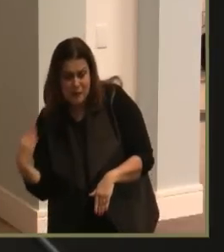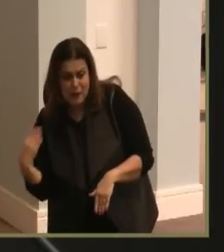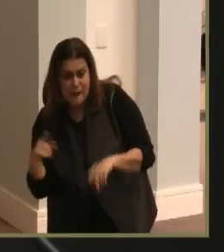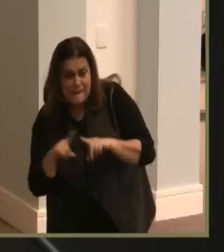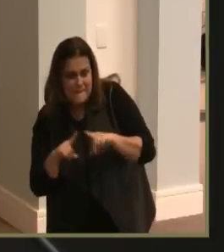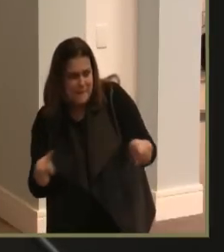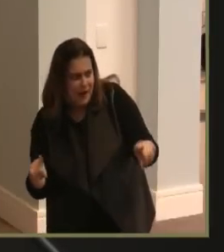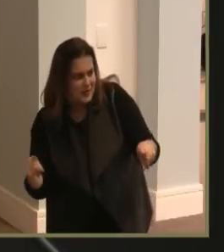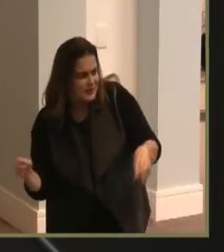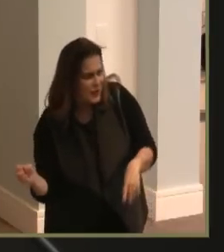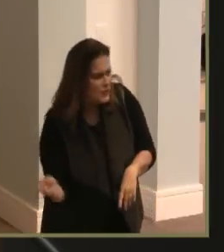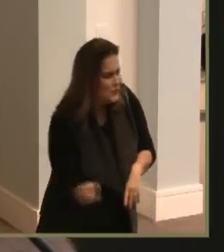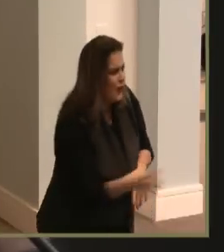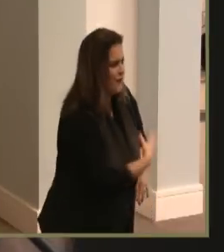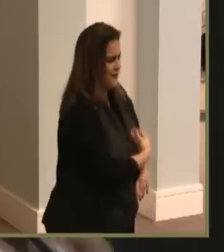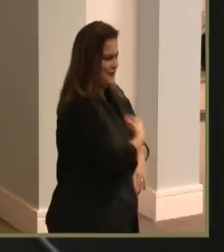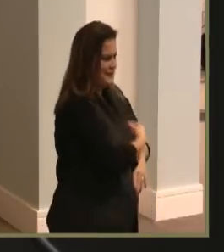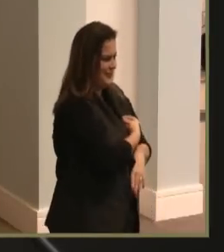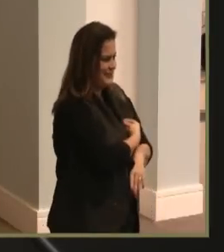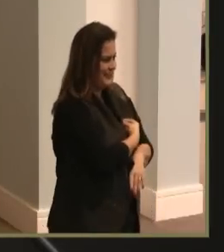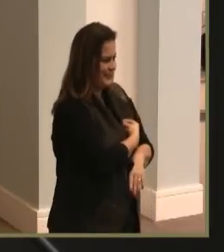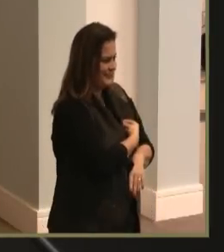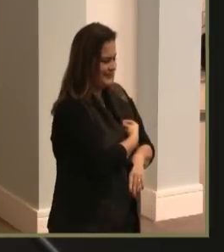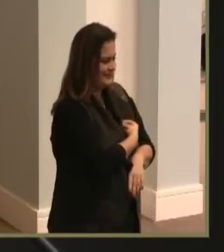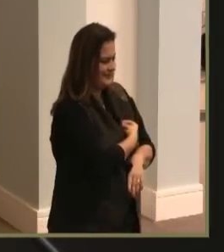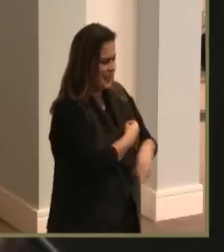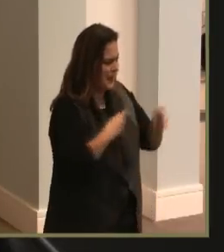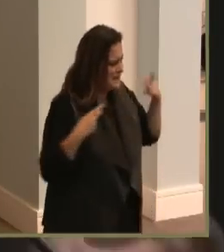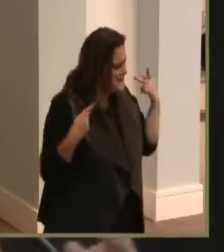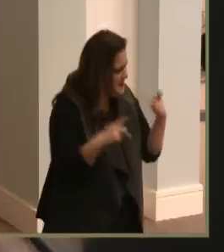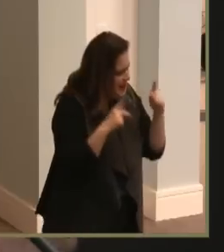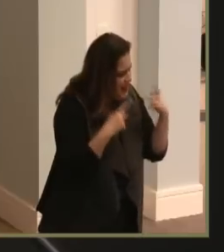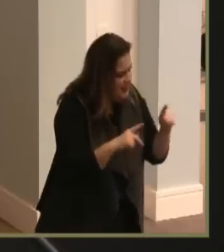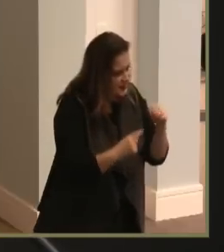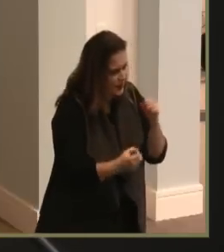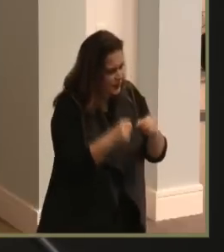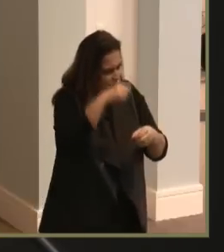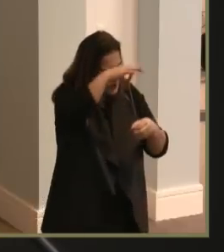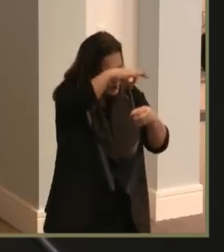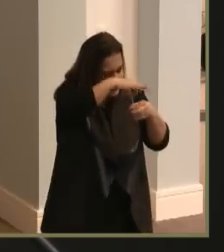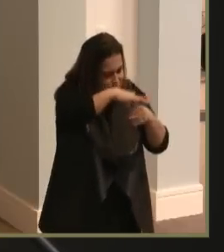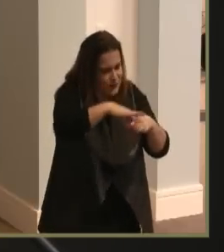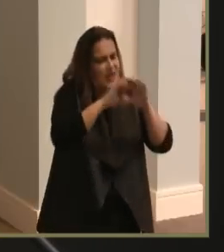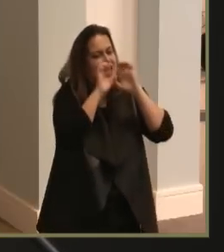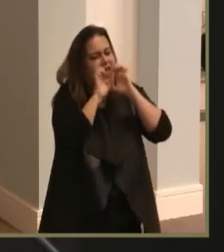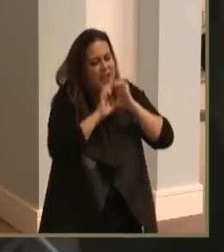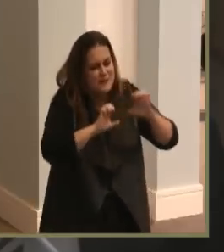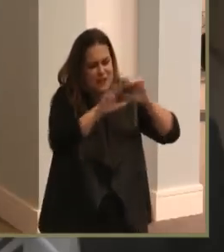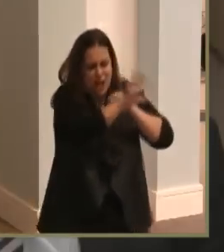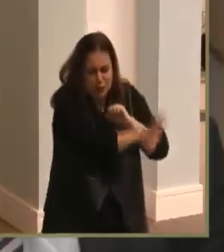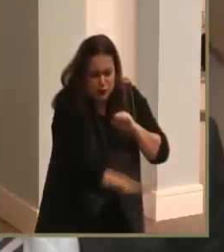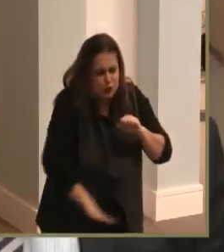e maravilhoso ciclo, que é o ciclo da vida, da pregação, da semente do Evangelho a toda a